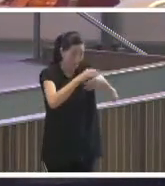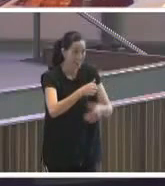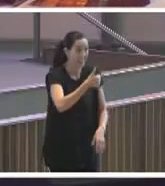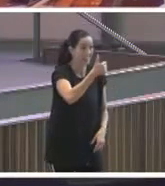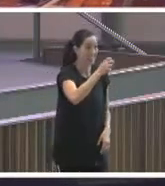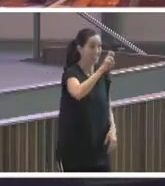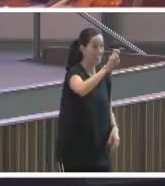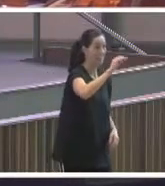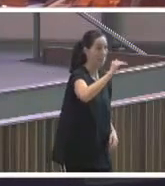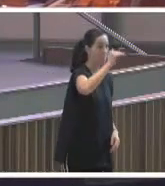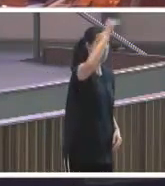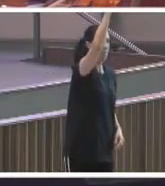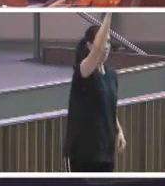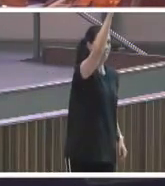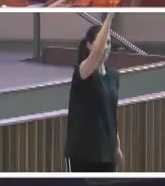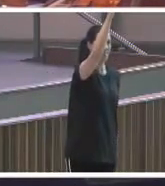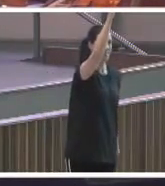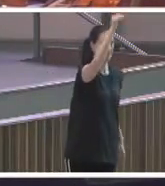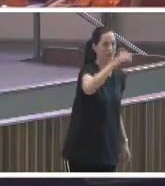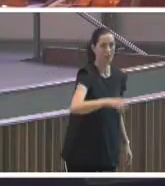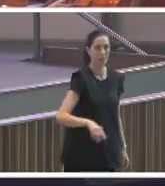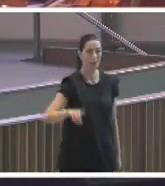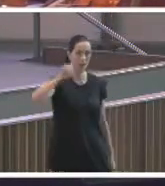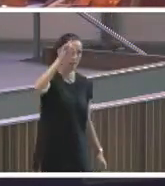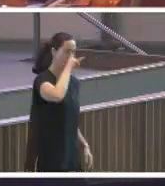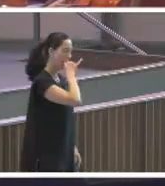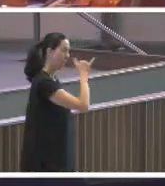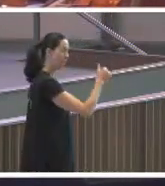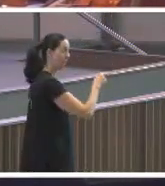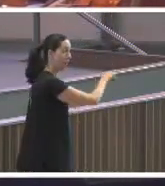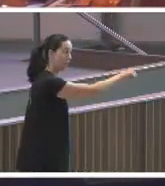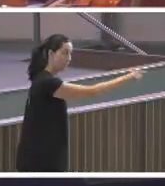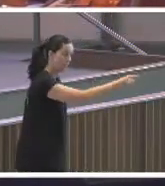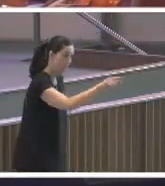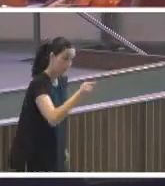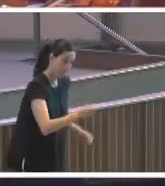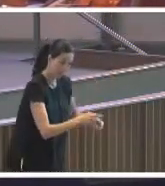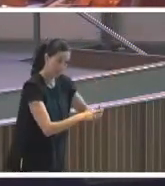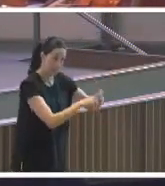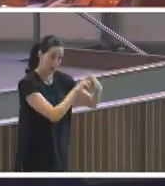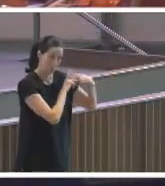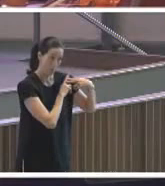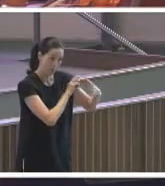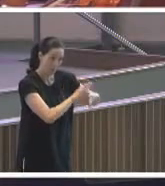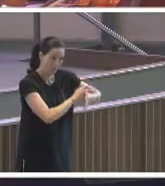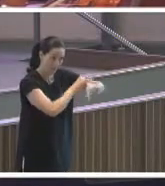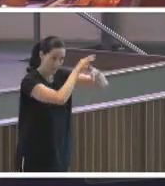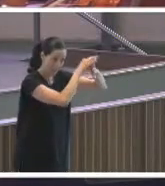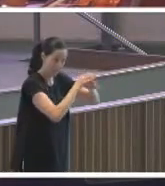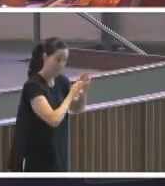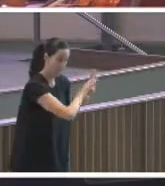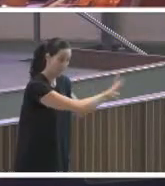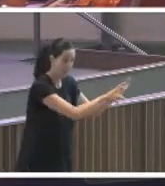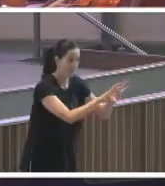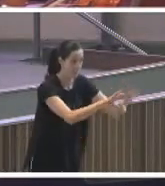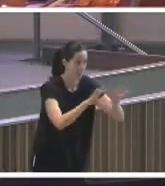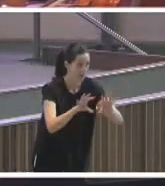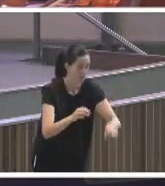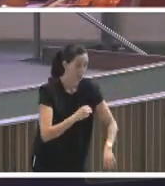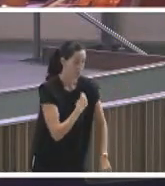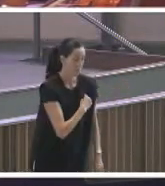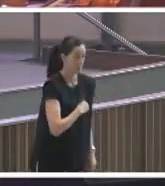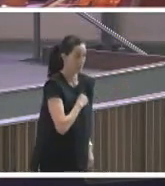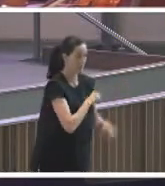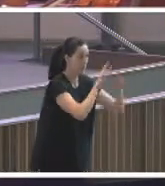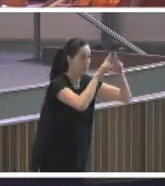Deus vai dizer: olha, a sua influência faz parte da missão do reino